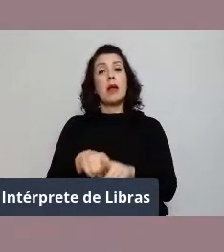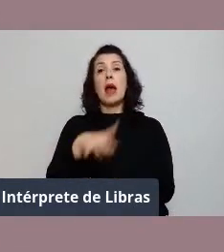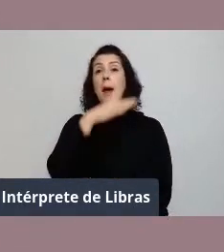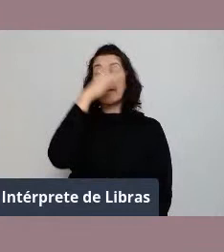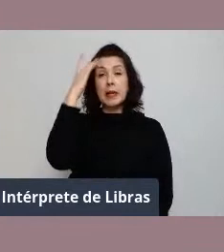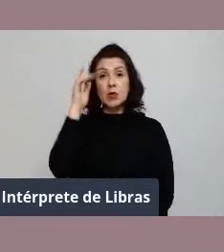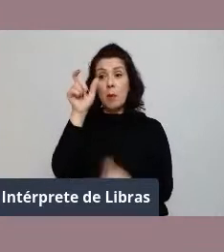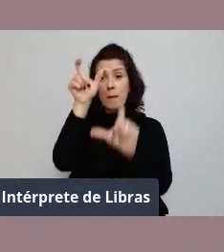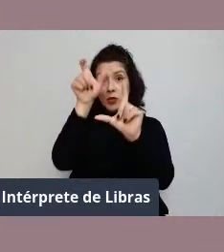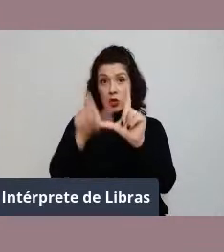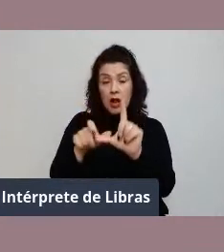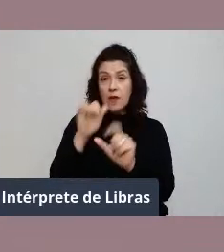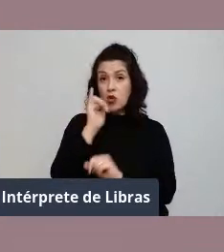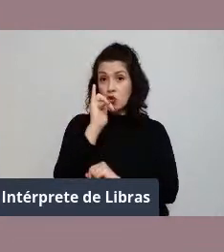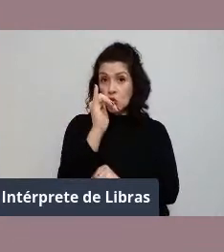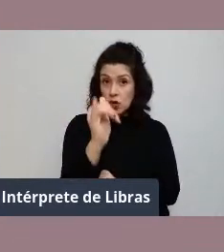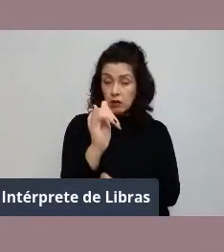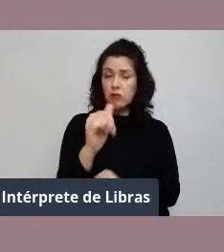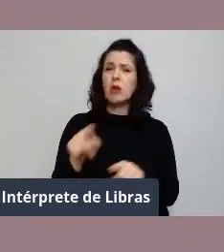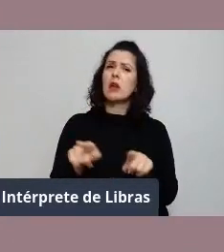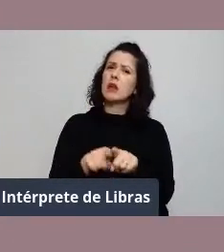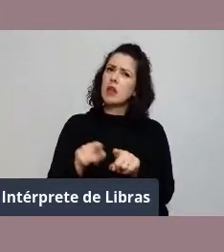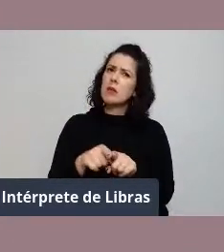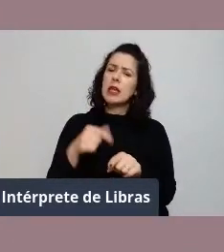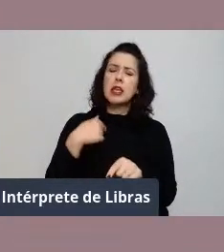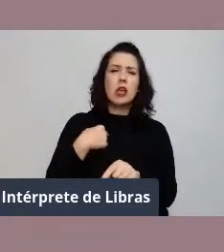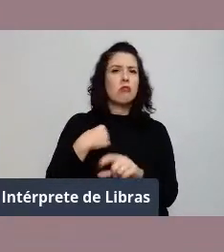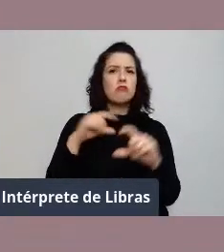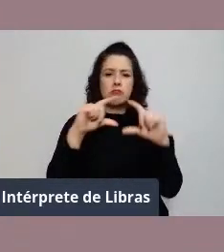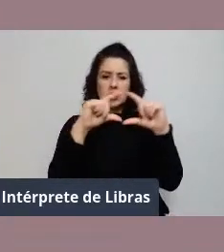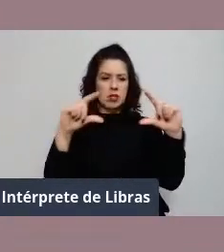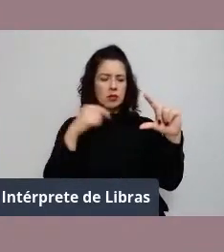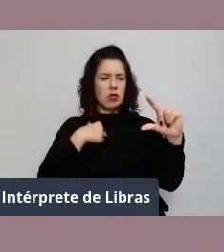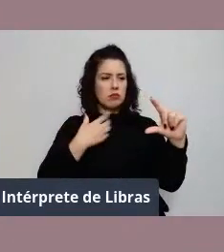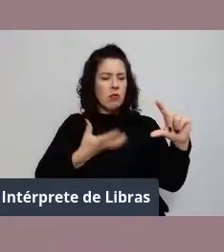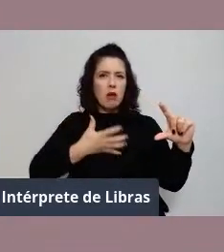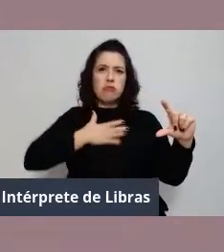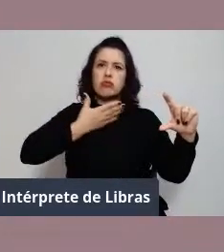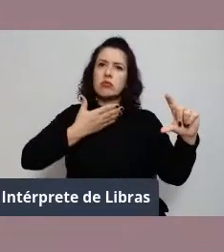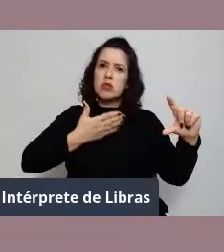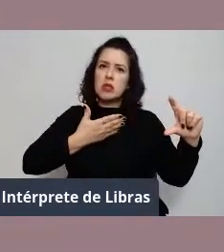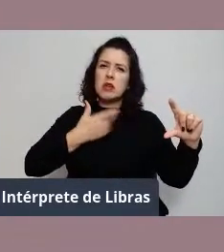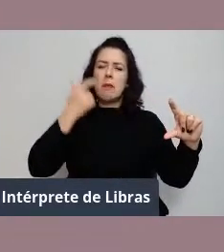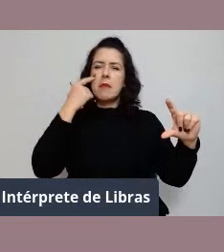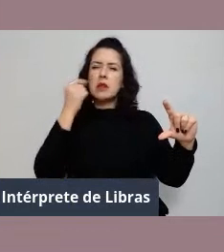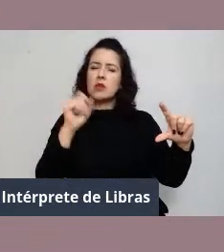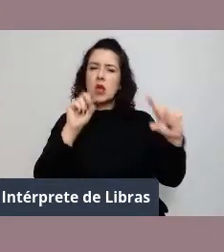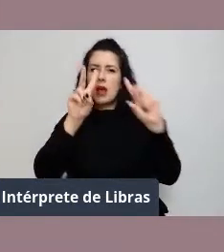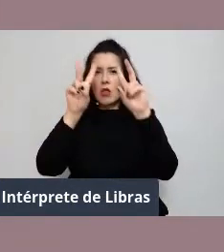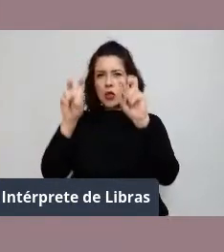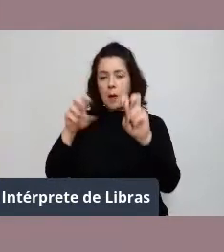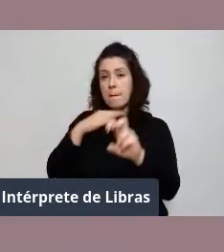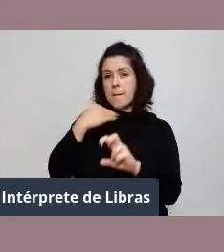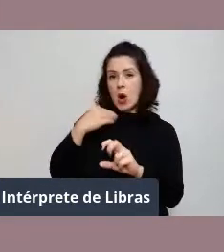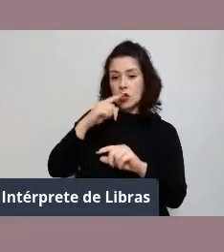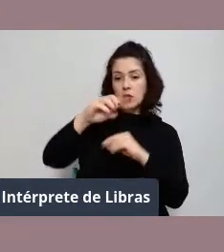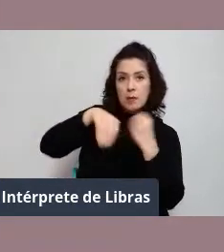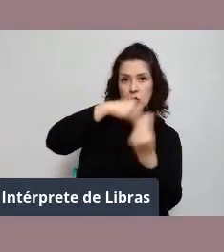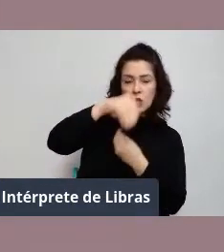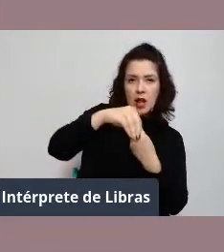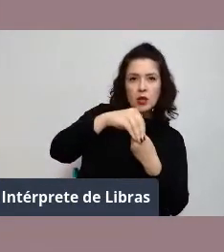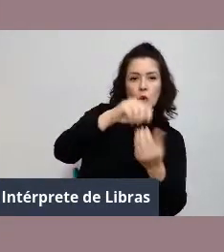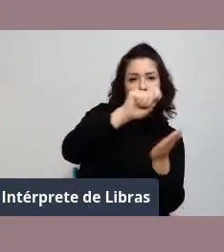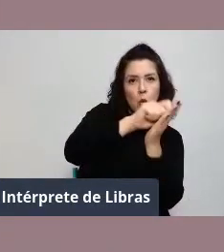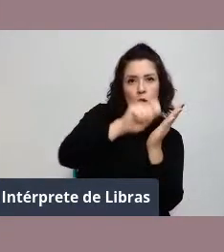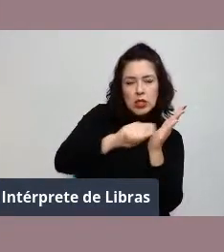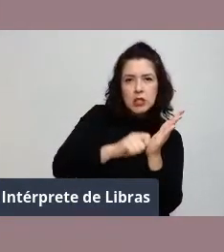um talvez possível fragmento que me assombra ao mesclar morte e escrita, e que nem lembro